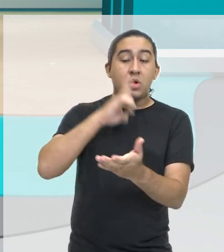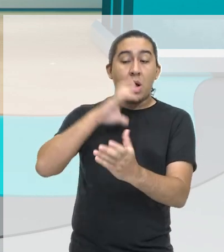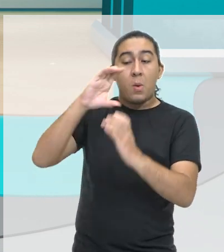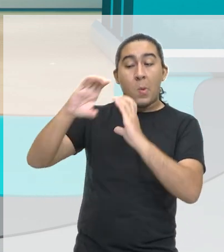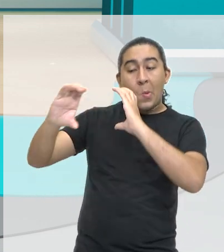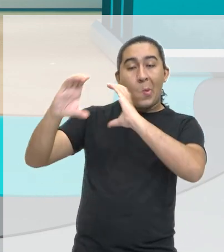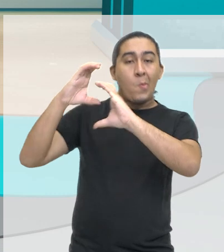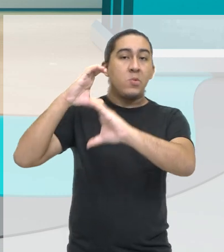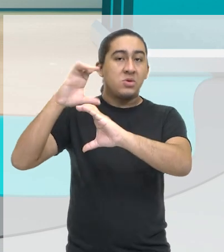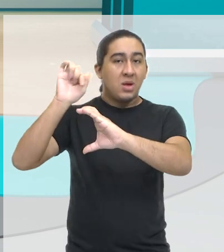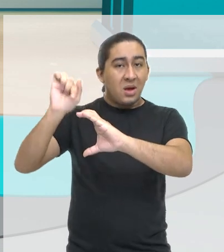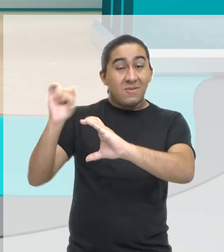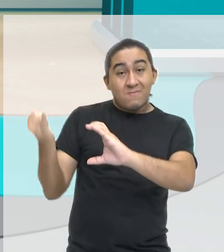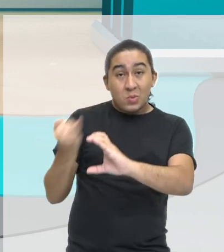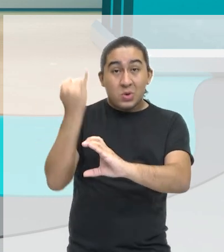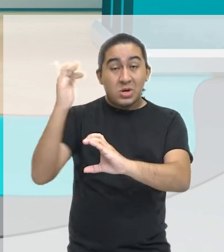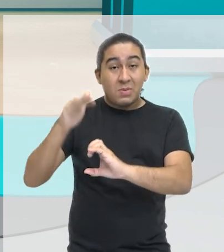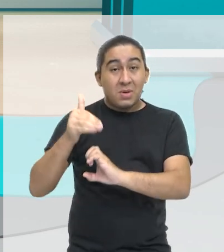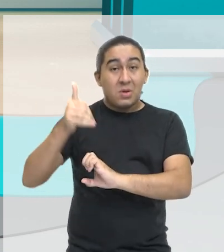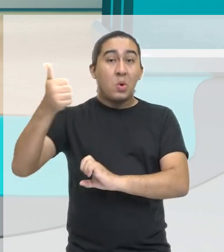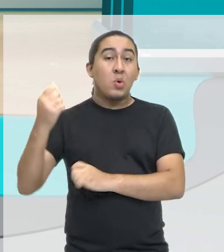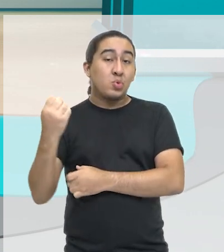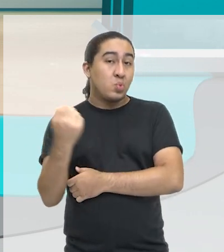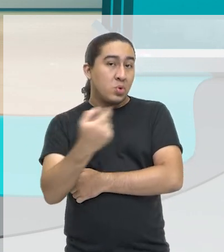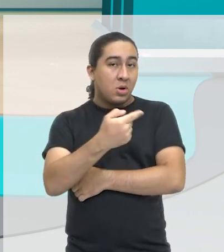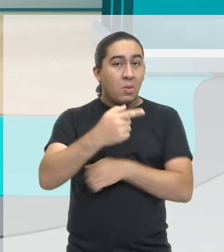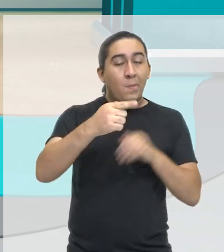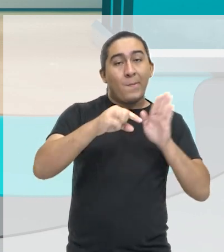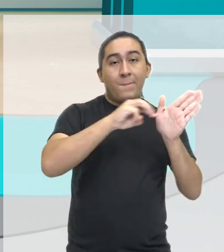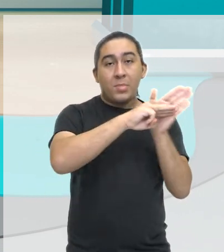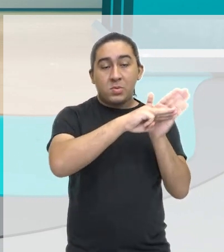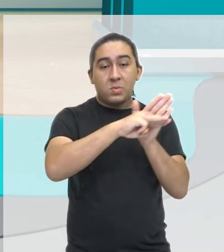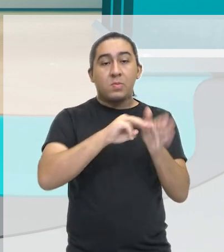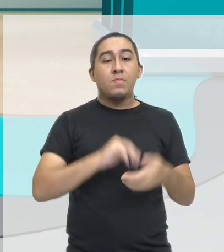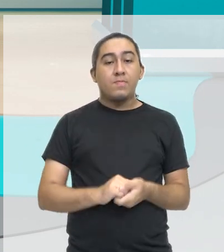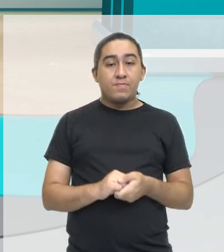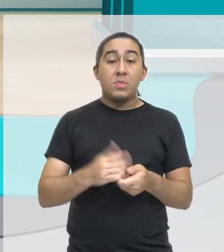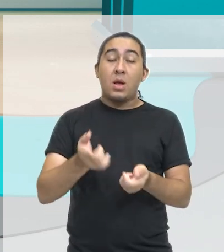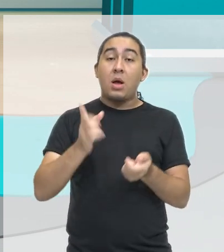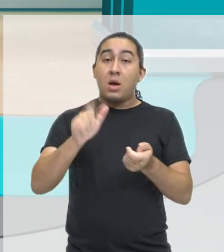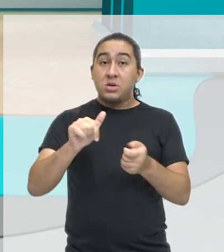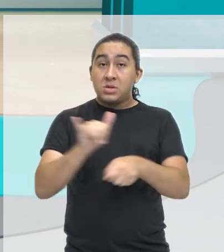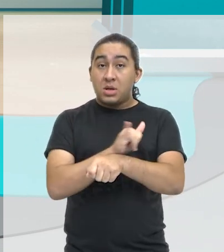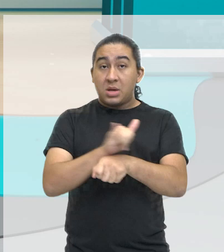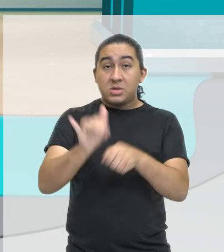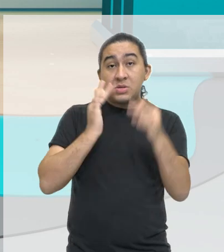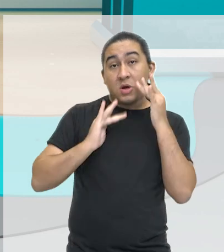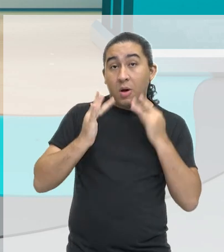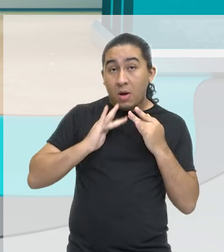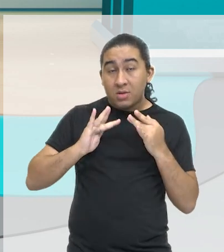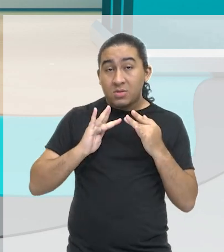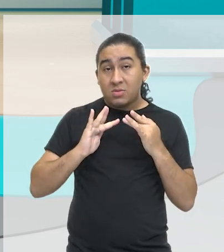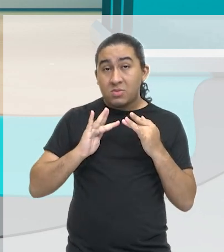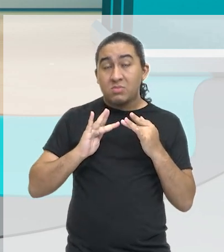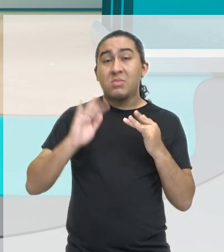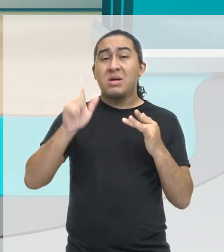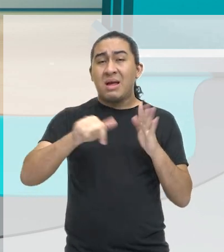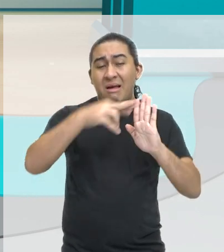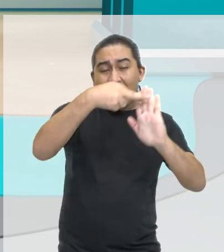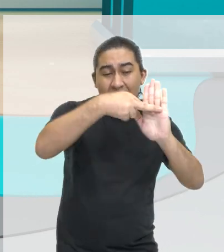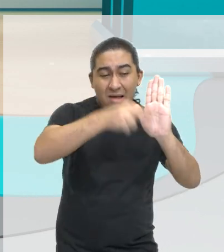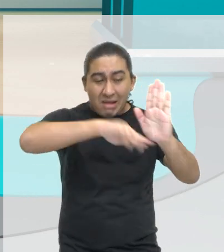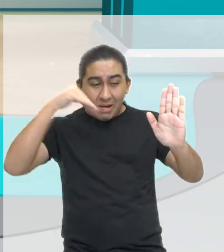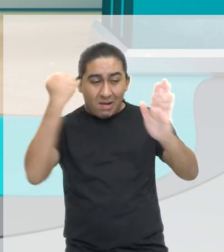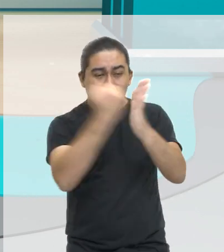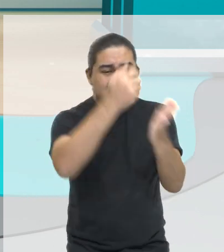é muito mais importante do que um método usado. As técnicas teatrais estão longe